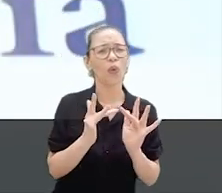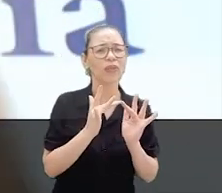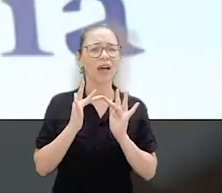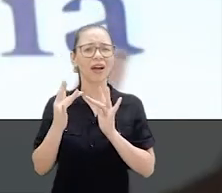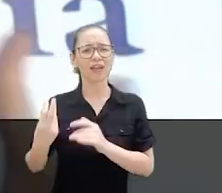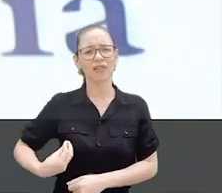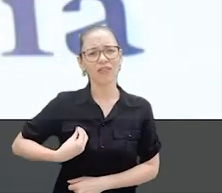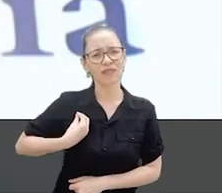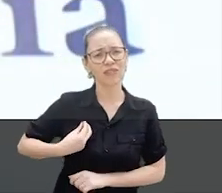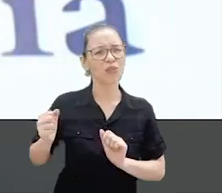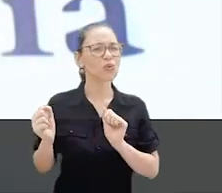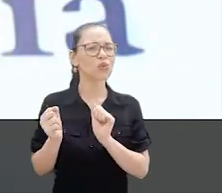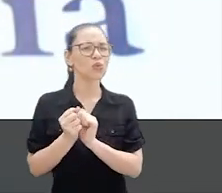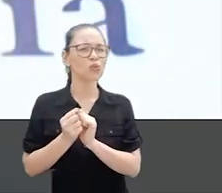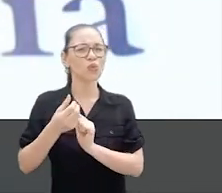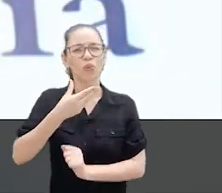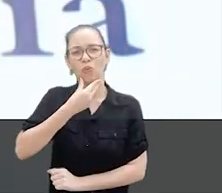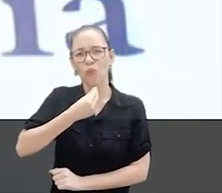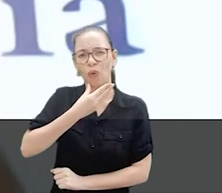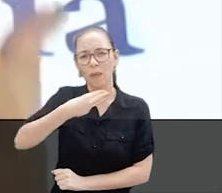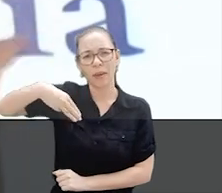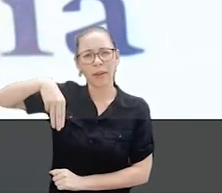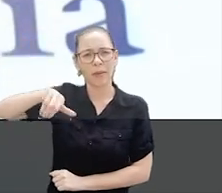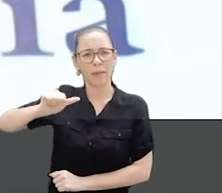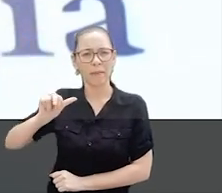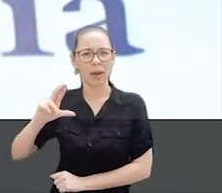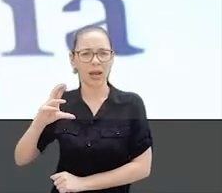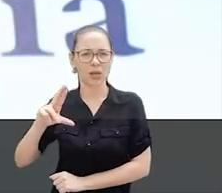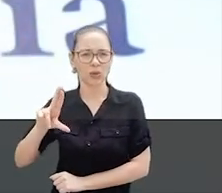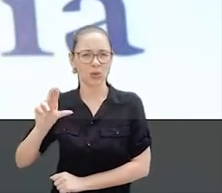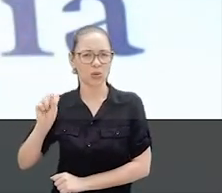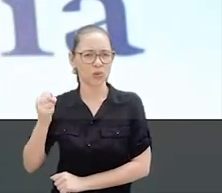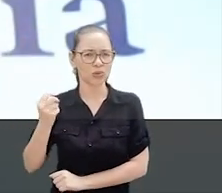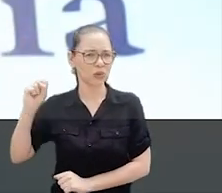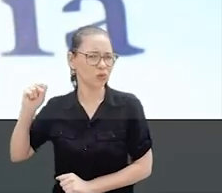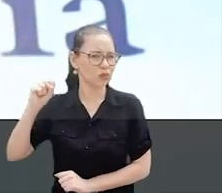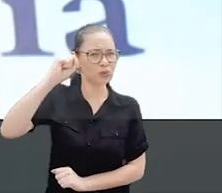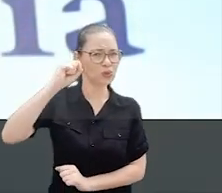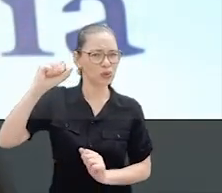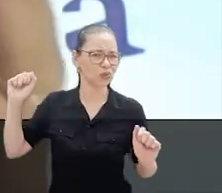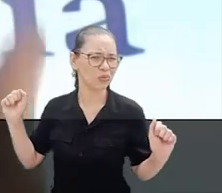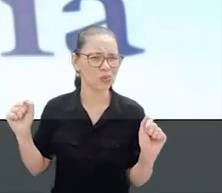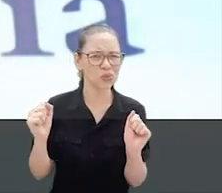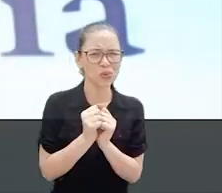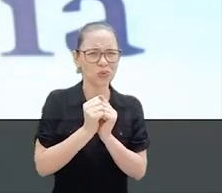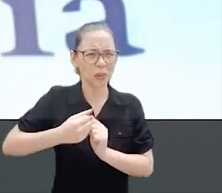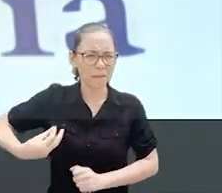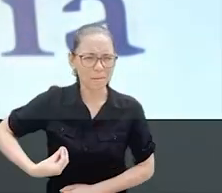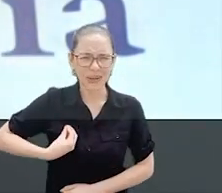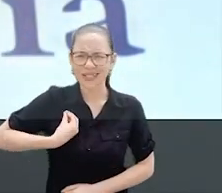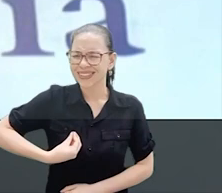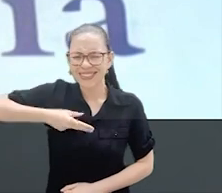importância desse grande homem para a psicologia brasileira, dizer: Marcos Vinícius Matraga,